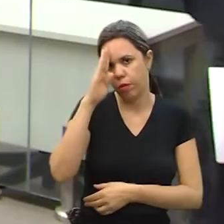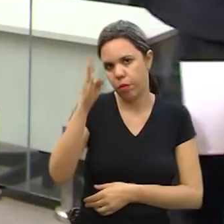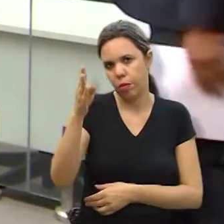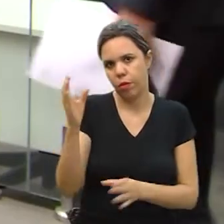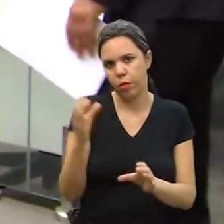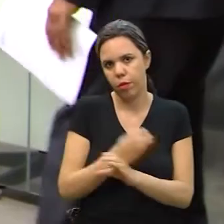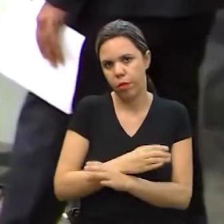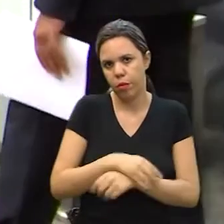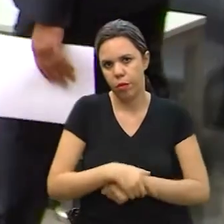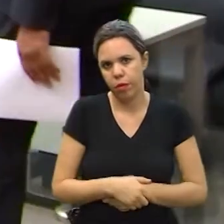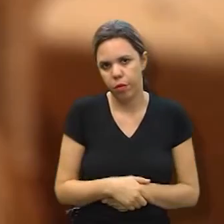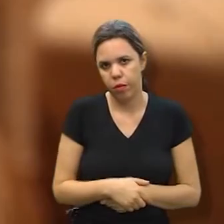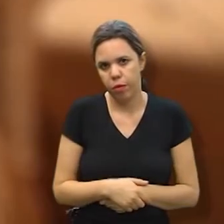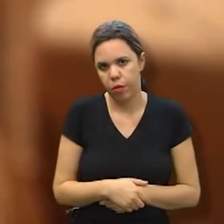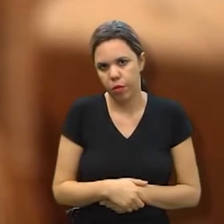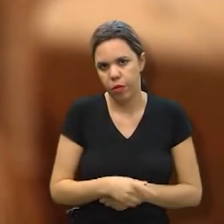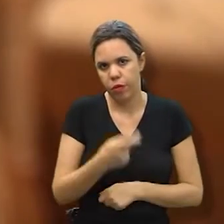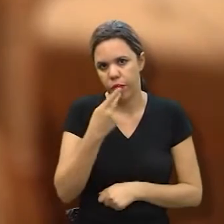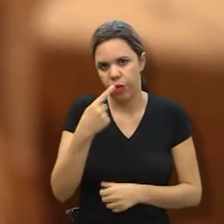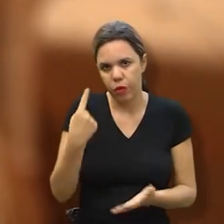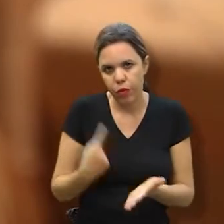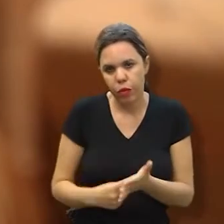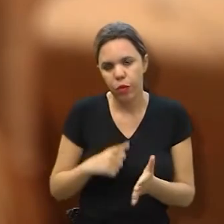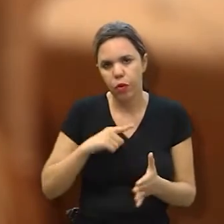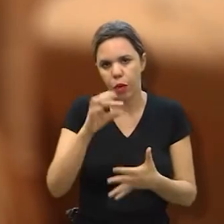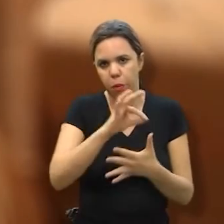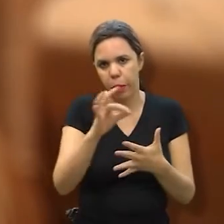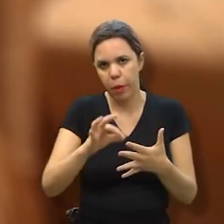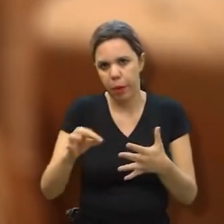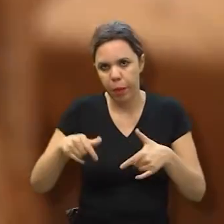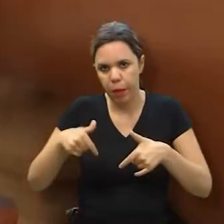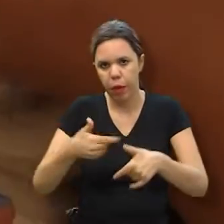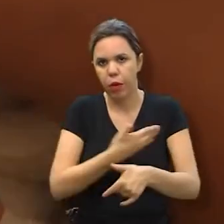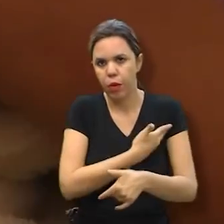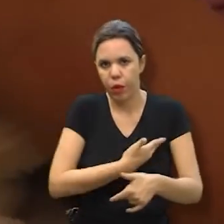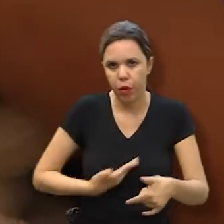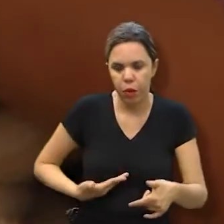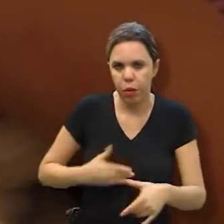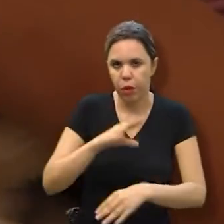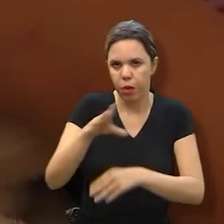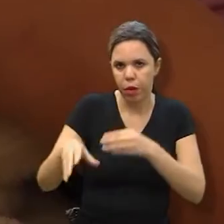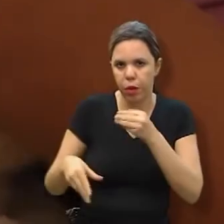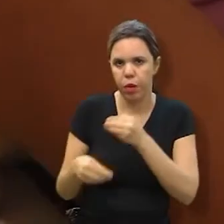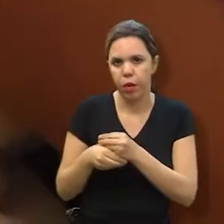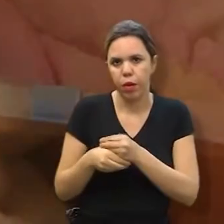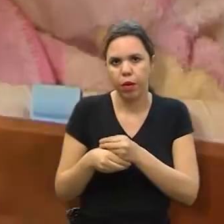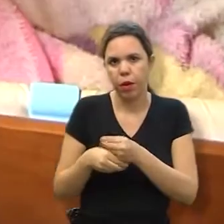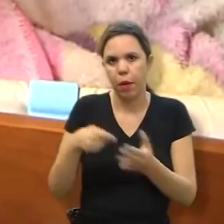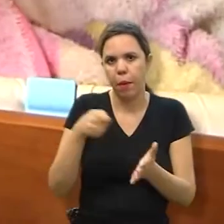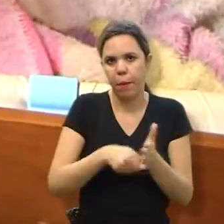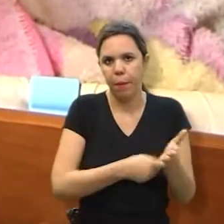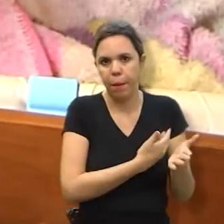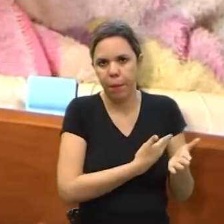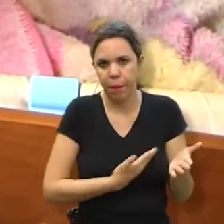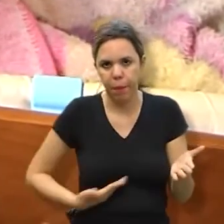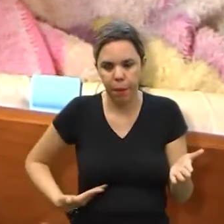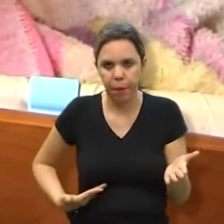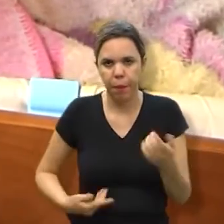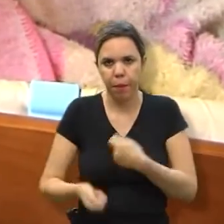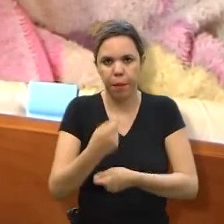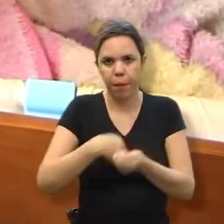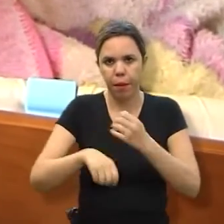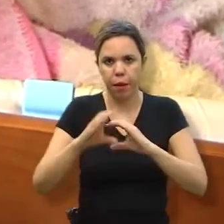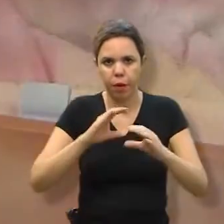como prioridade absoluta. Ela conta que a agenda terá um conjunto de ações governamentais implementadas por meio de políticas